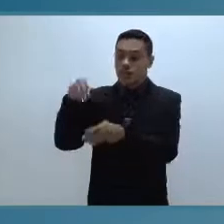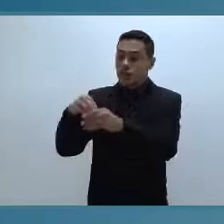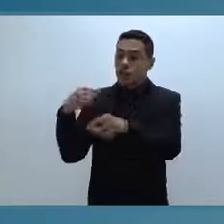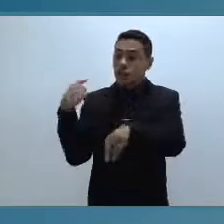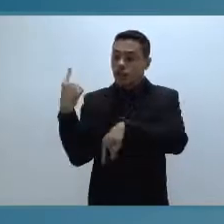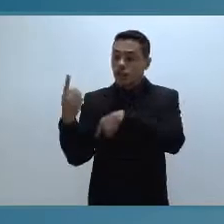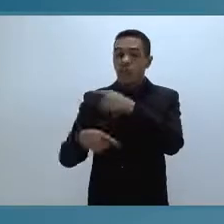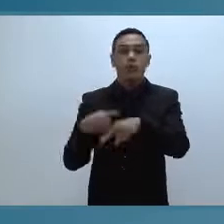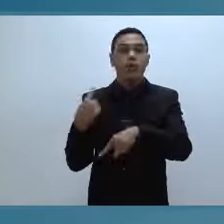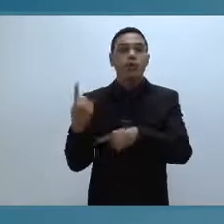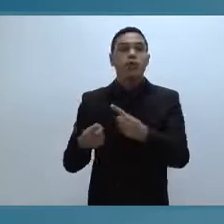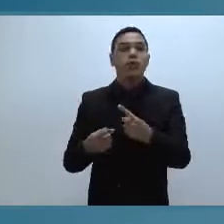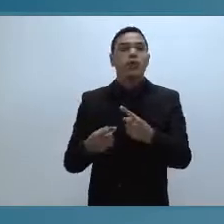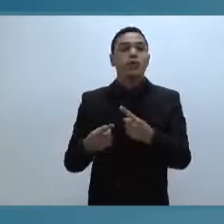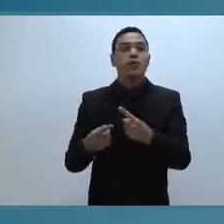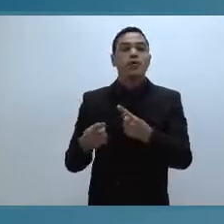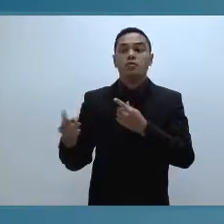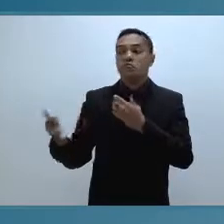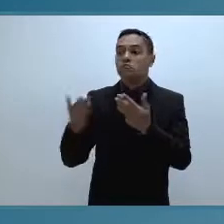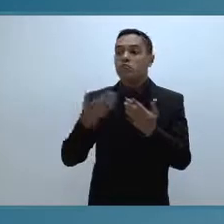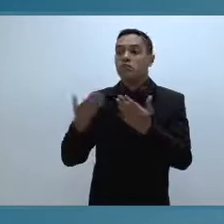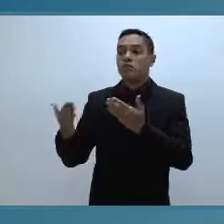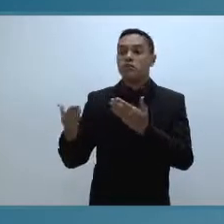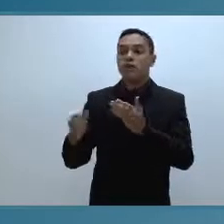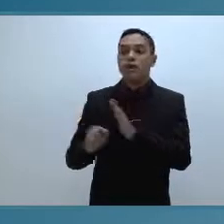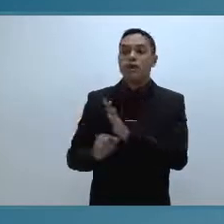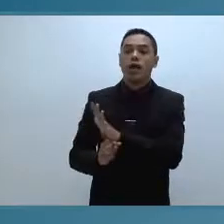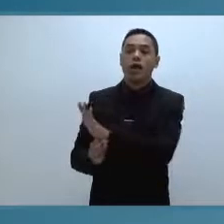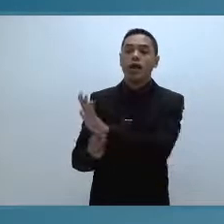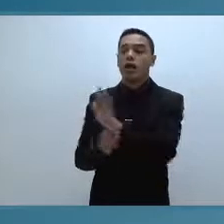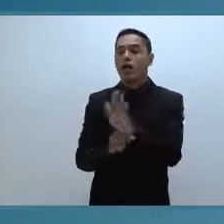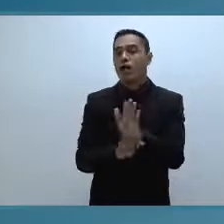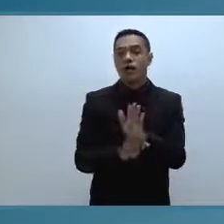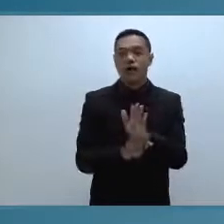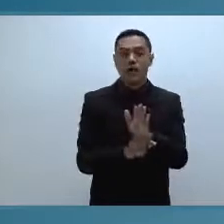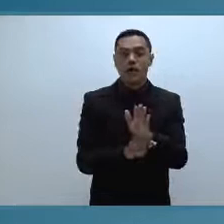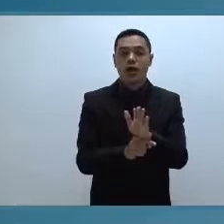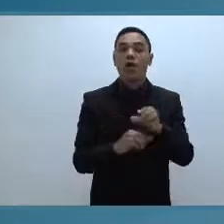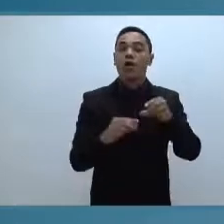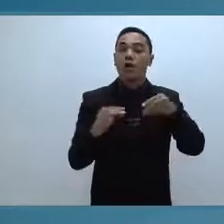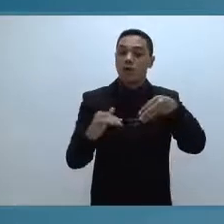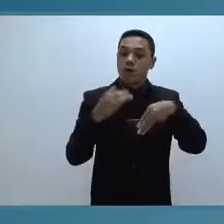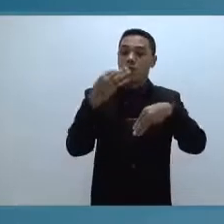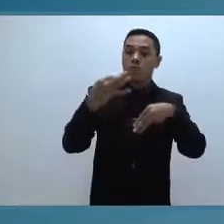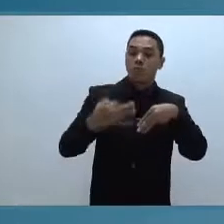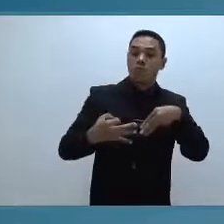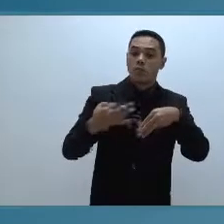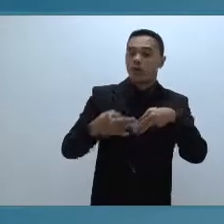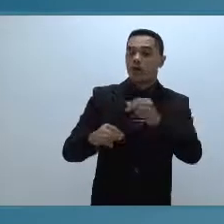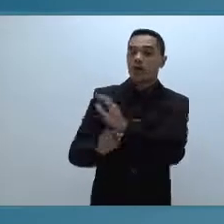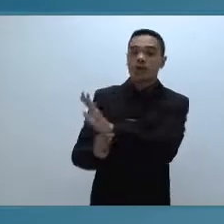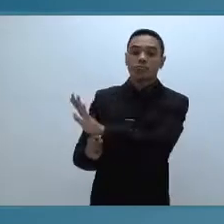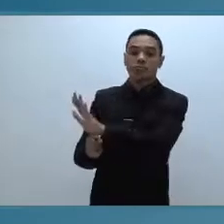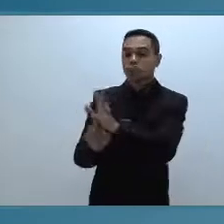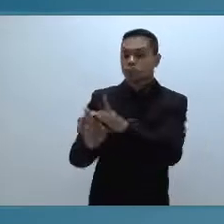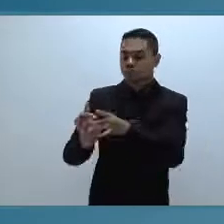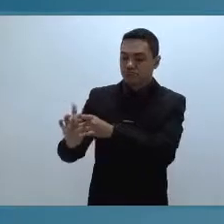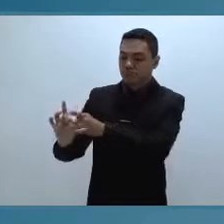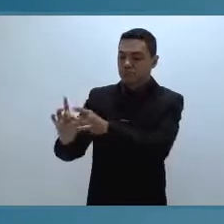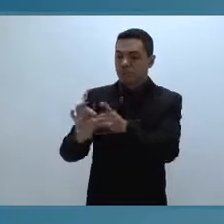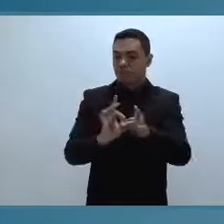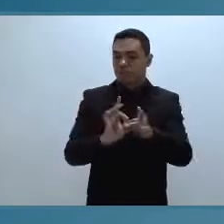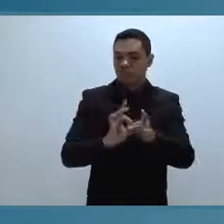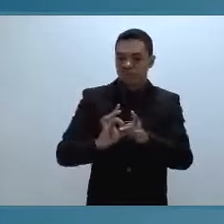ao magistrado que se inteire dos costumes e vicissitudes próprias da localidade, permitindo-lhe